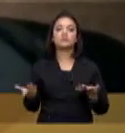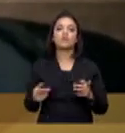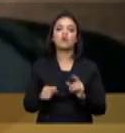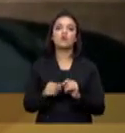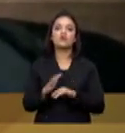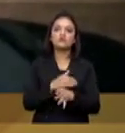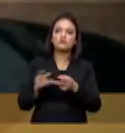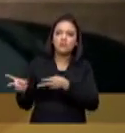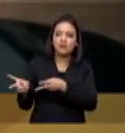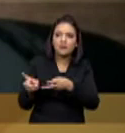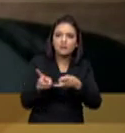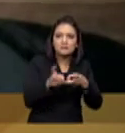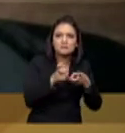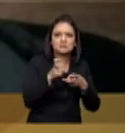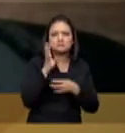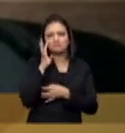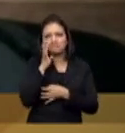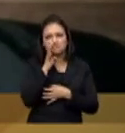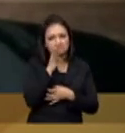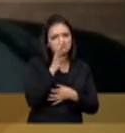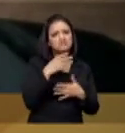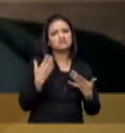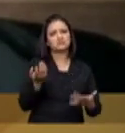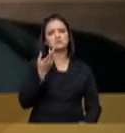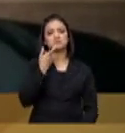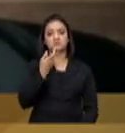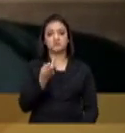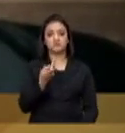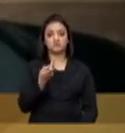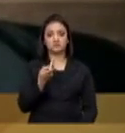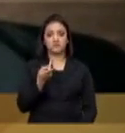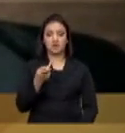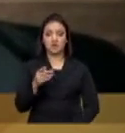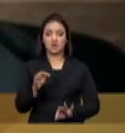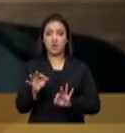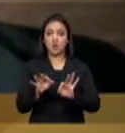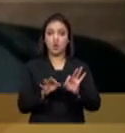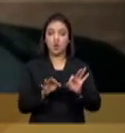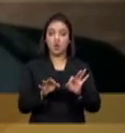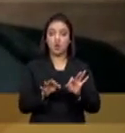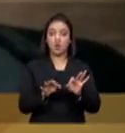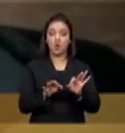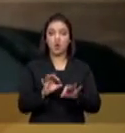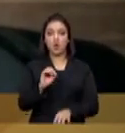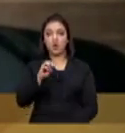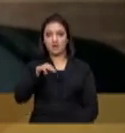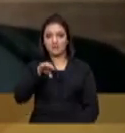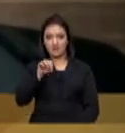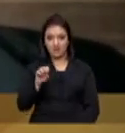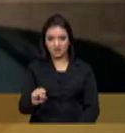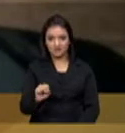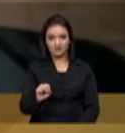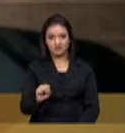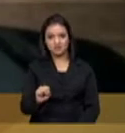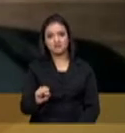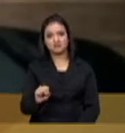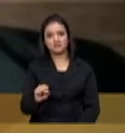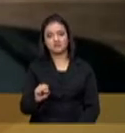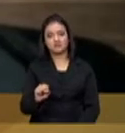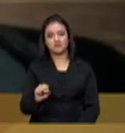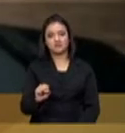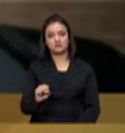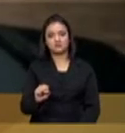para reconhecer desde logo que a Organização Mundial da Saúde, por